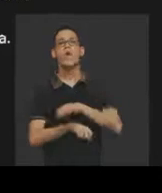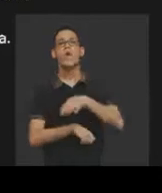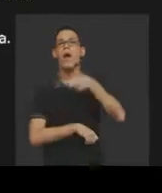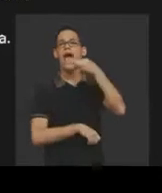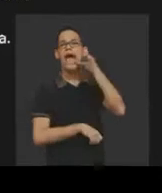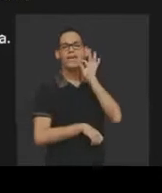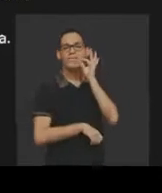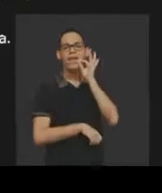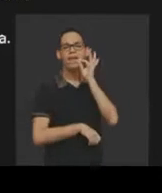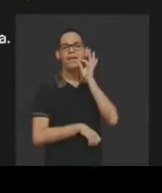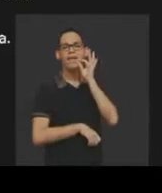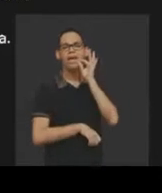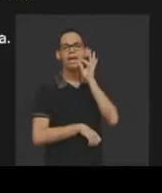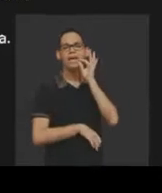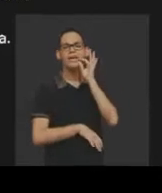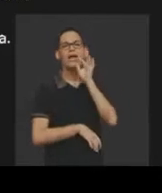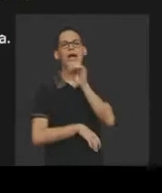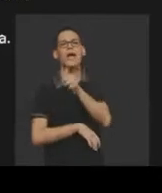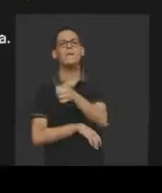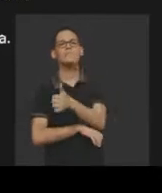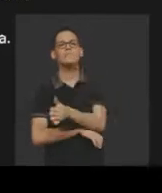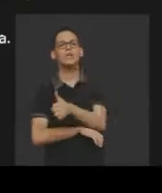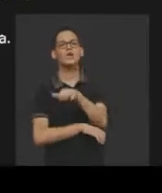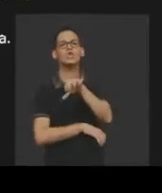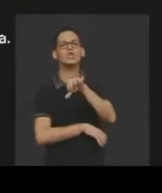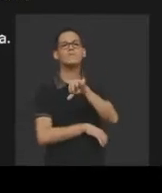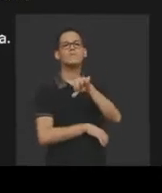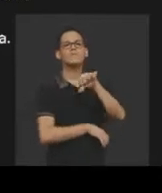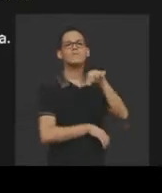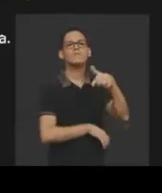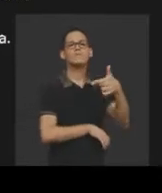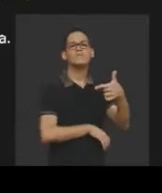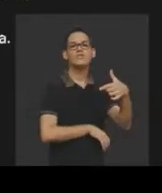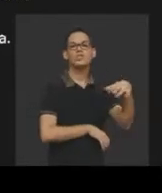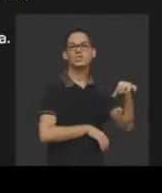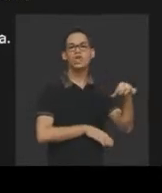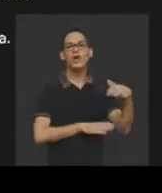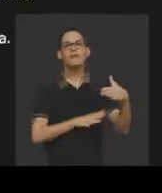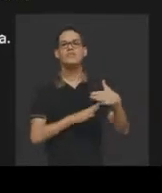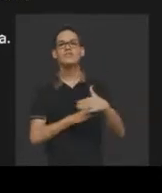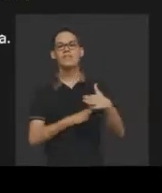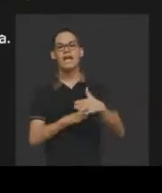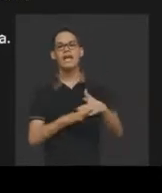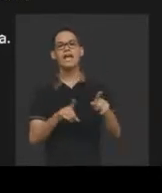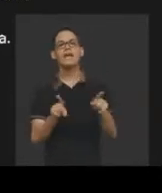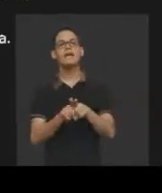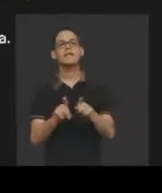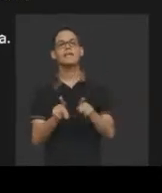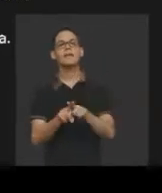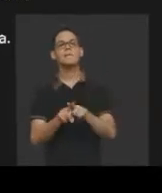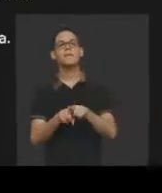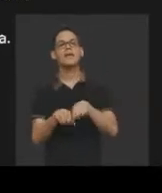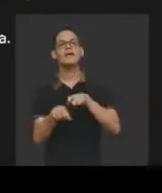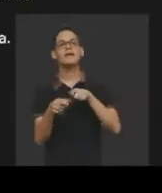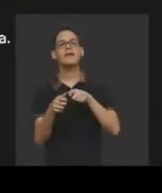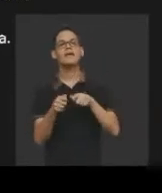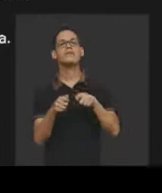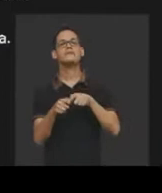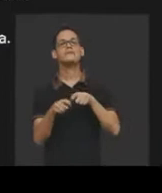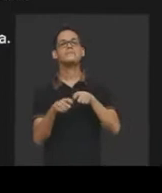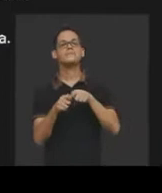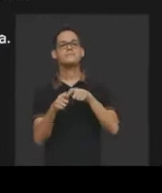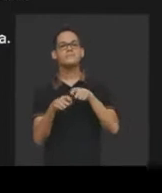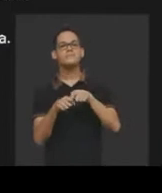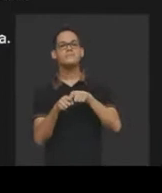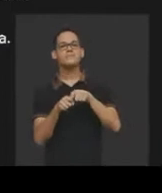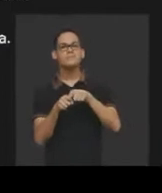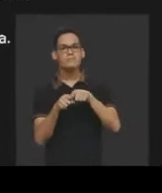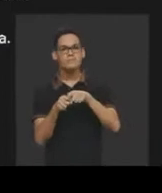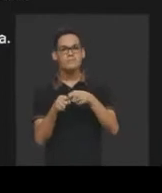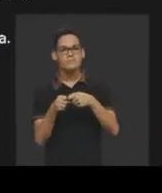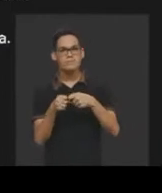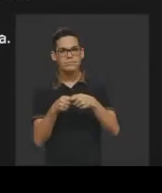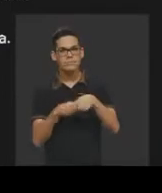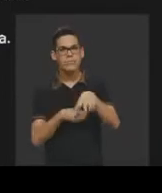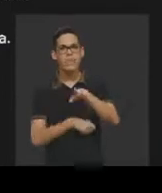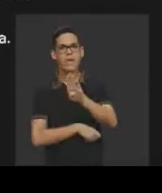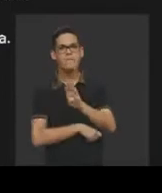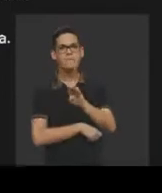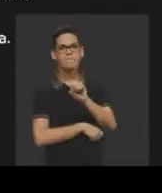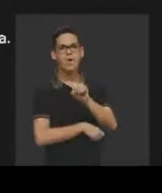café, até 1929, e a borracha, 1866 a 1913,